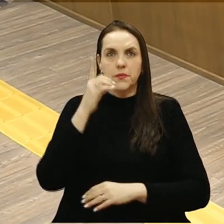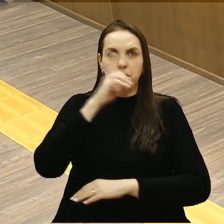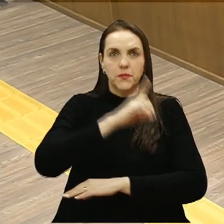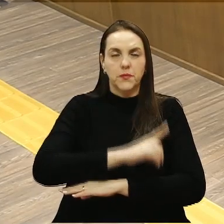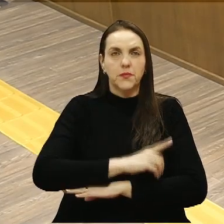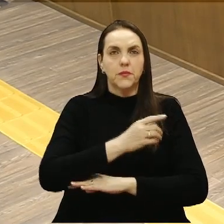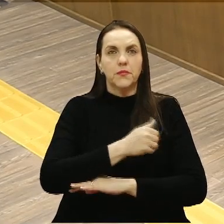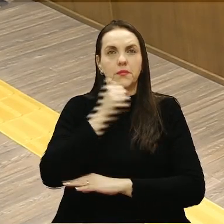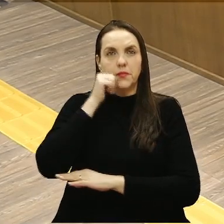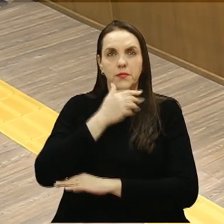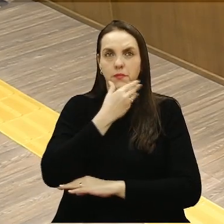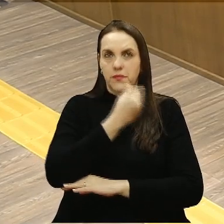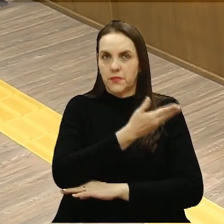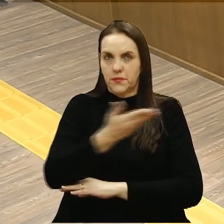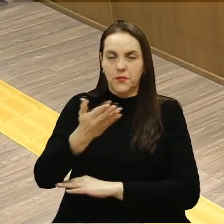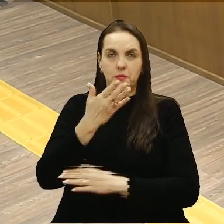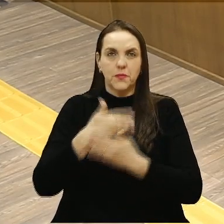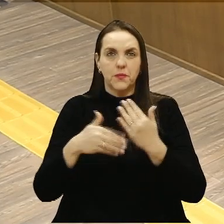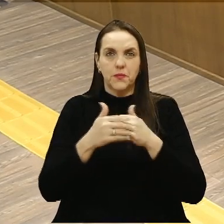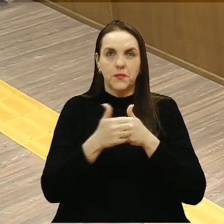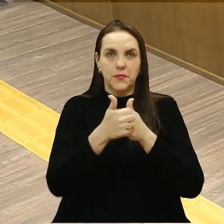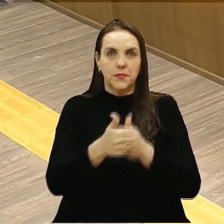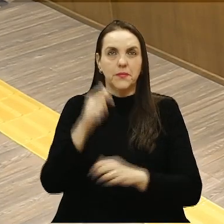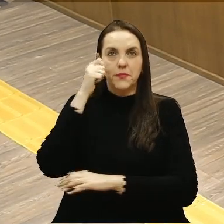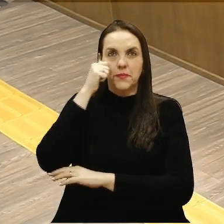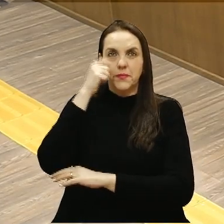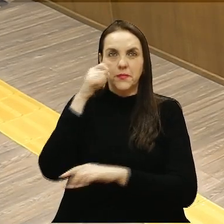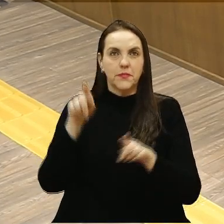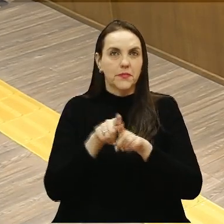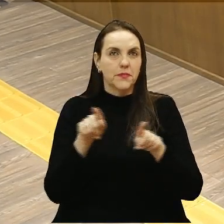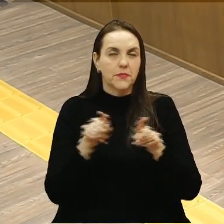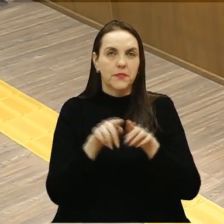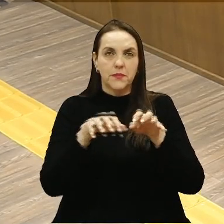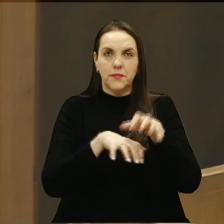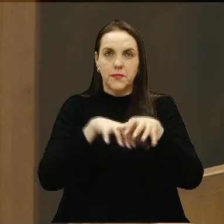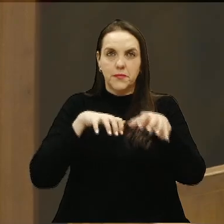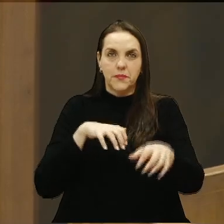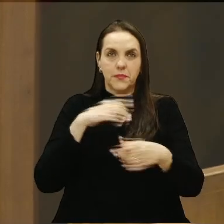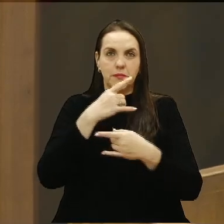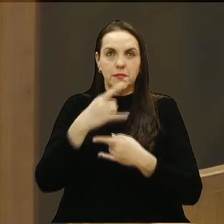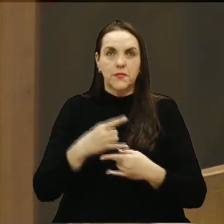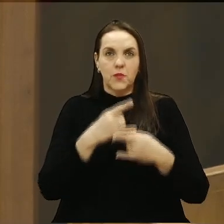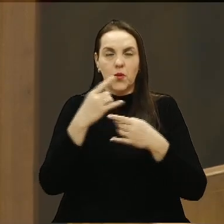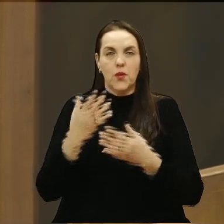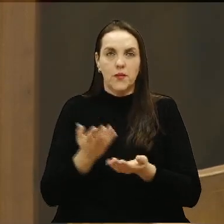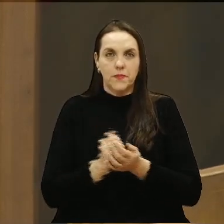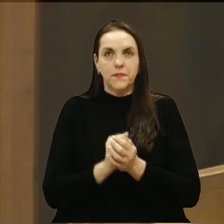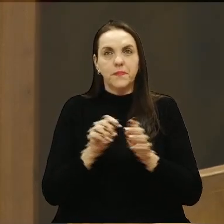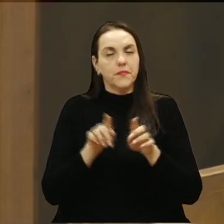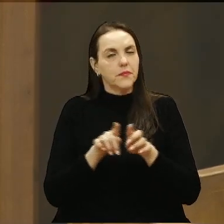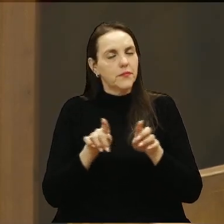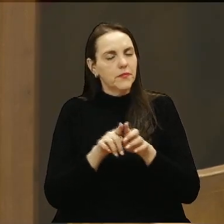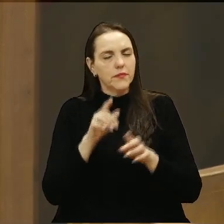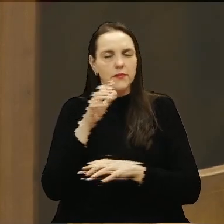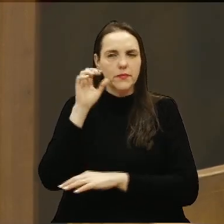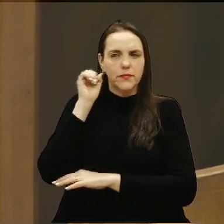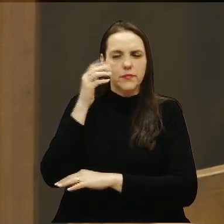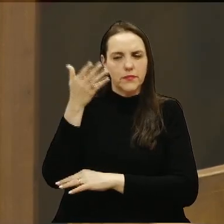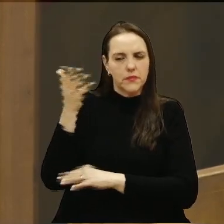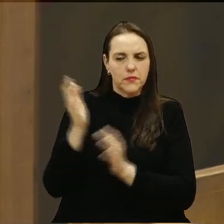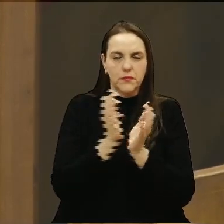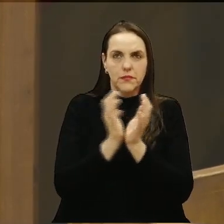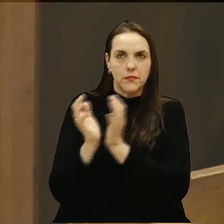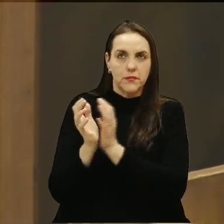nos acompanhando presencialmente, aqueles que também estão de maneira online aqui conosco. E ouvindo os colegas que aqui, de fato,